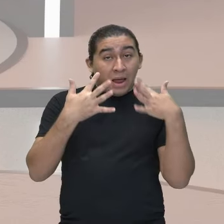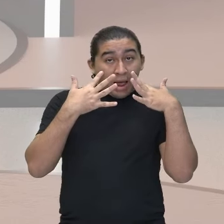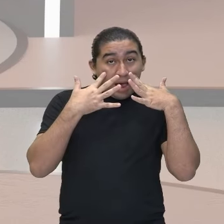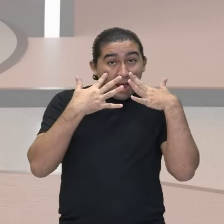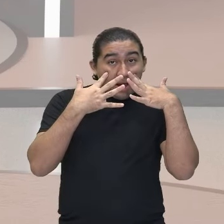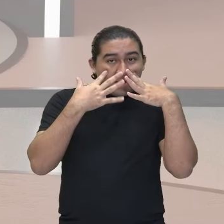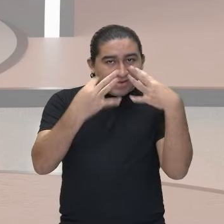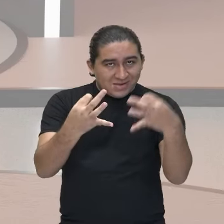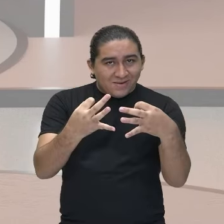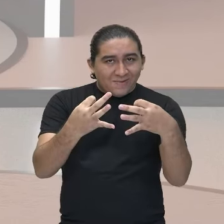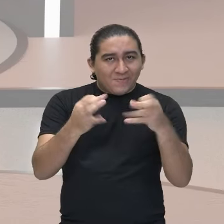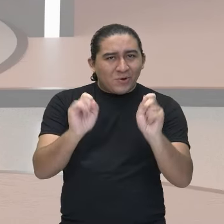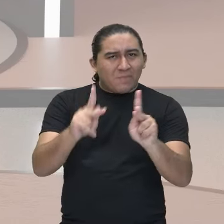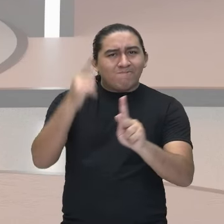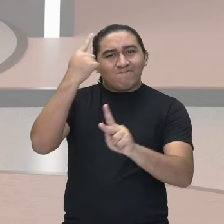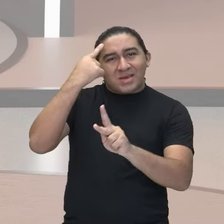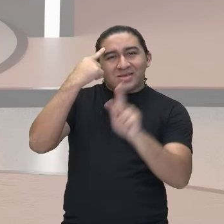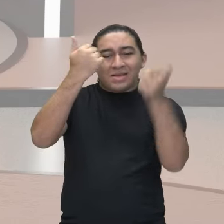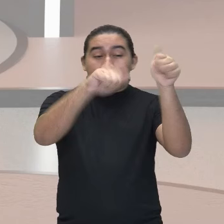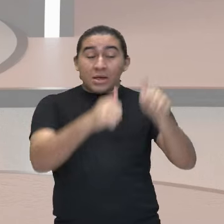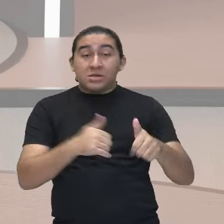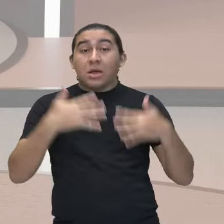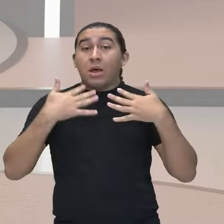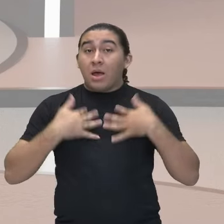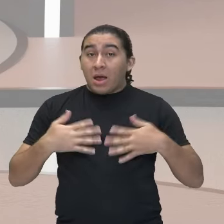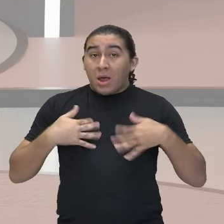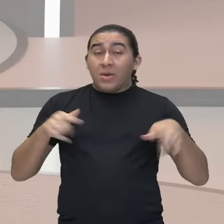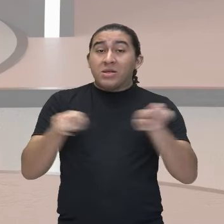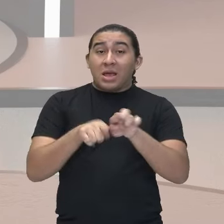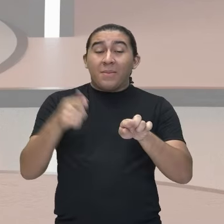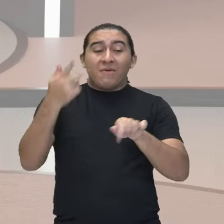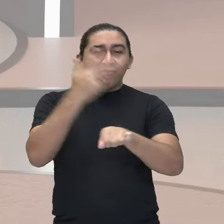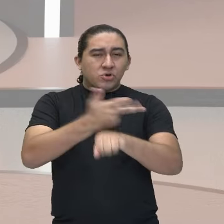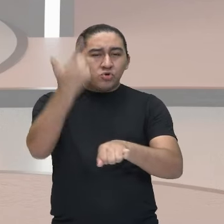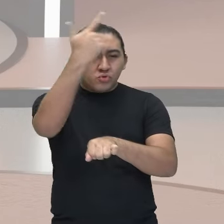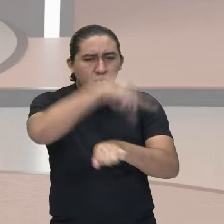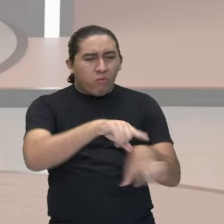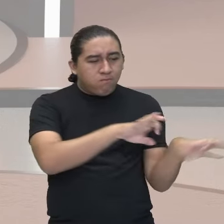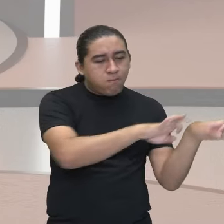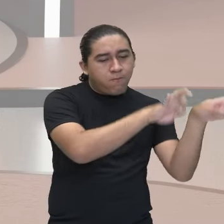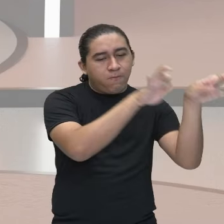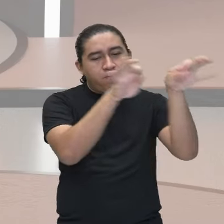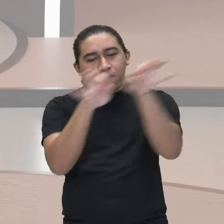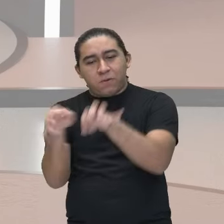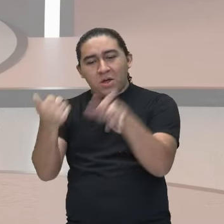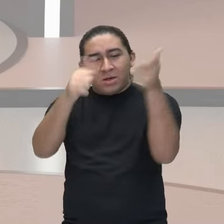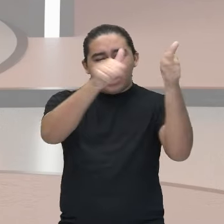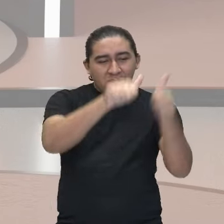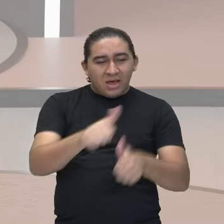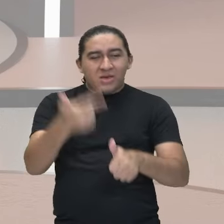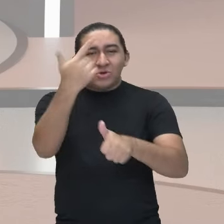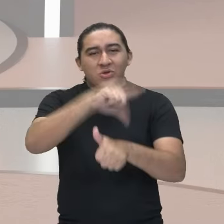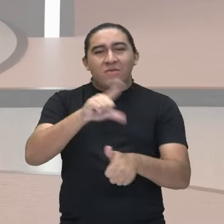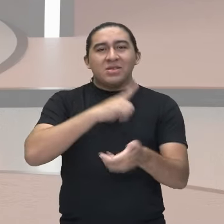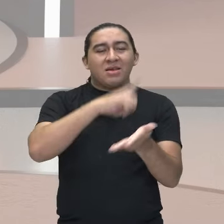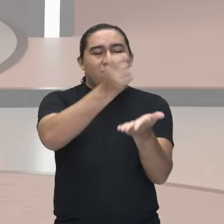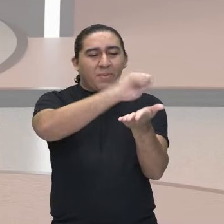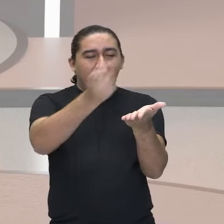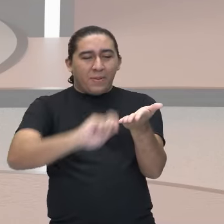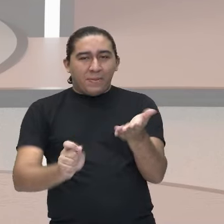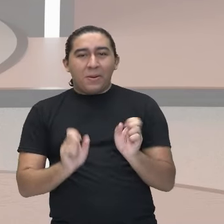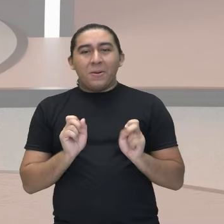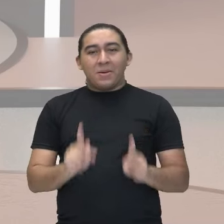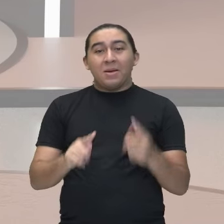atenção, pense, analise com calma, né? Reveja a aula, assista novamente, entenda novamente, faça suas anotações aí,